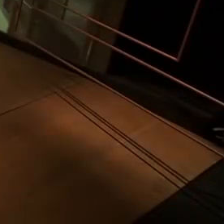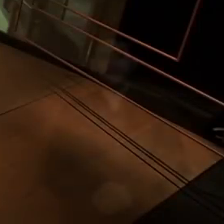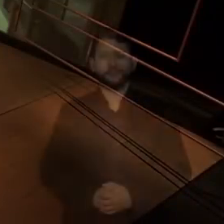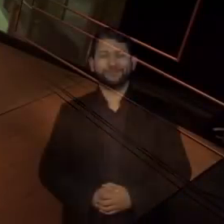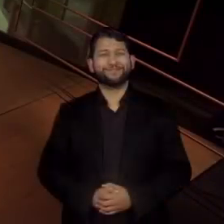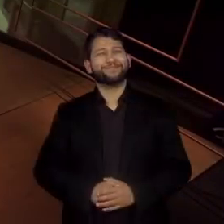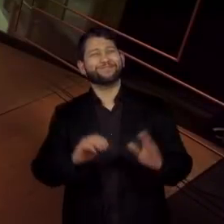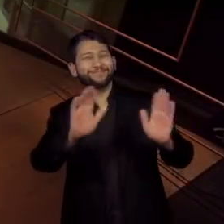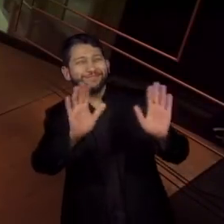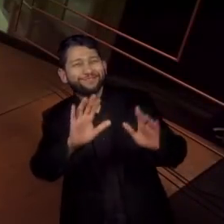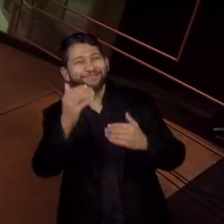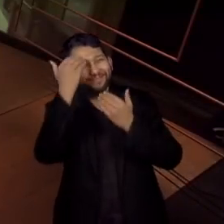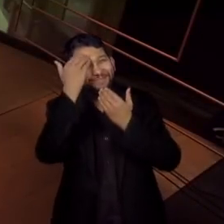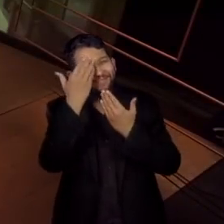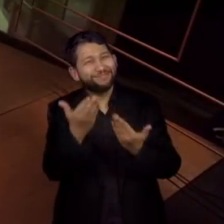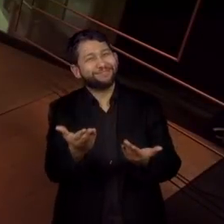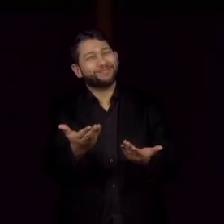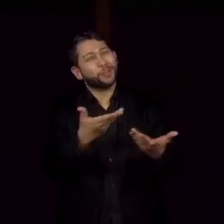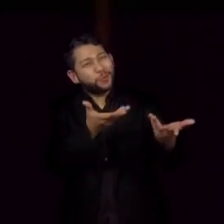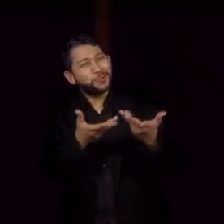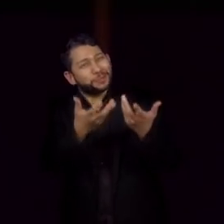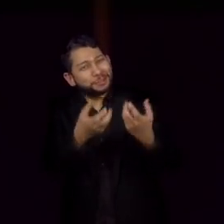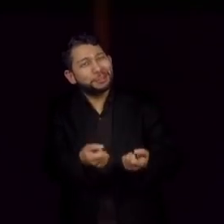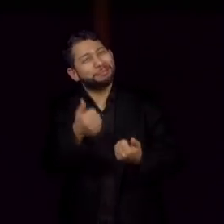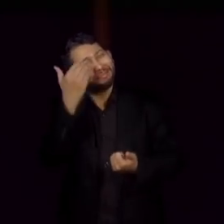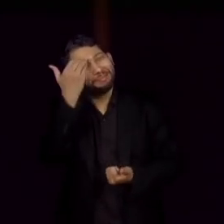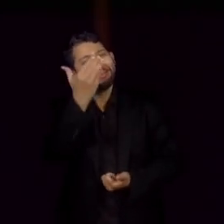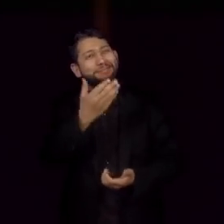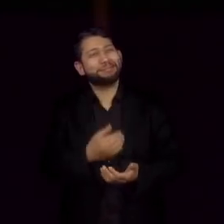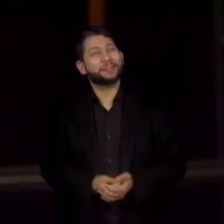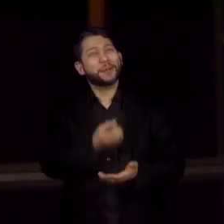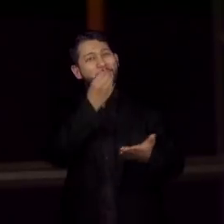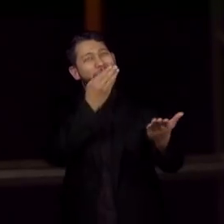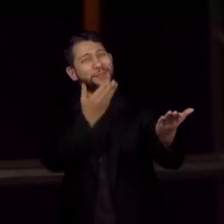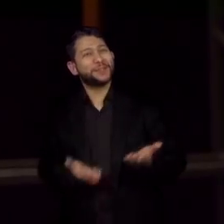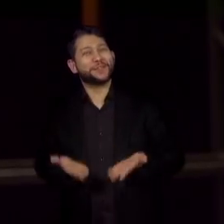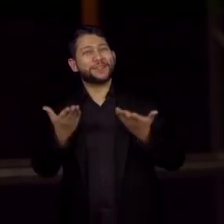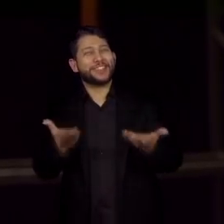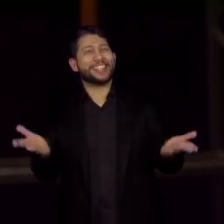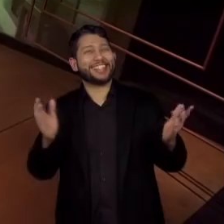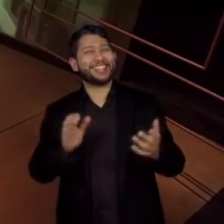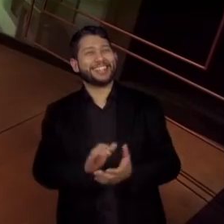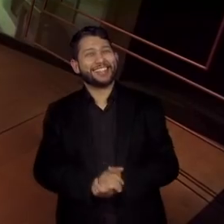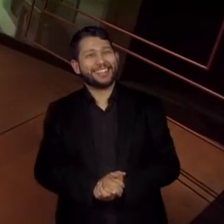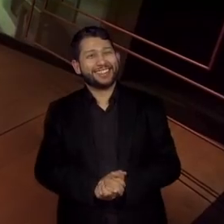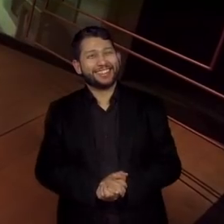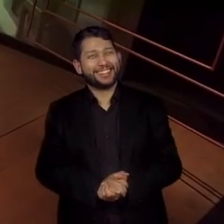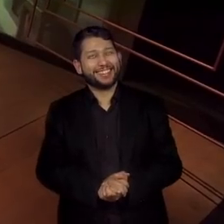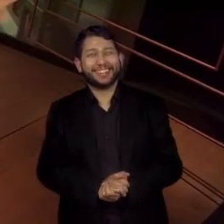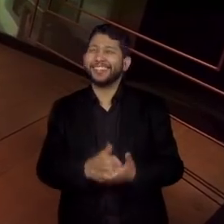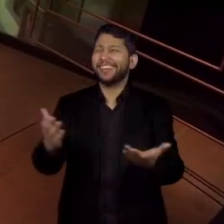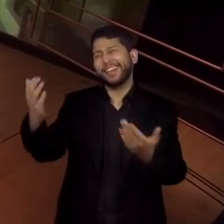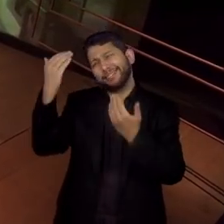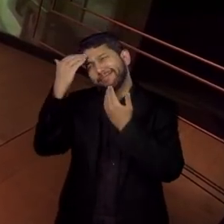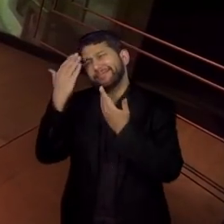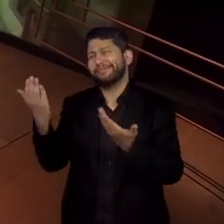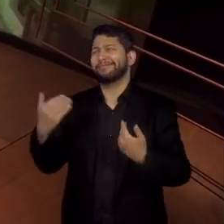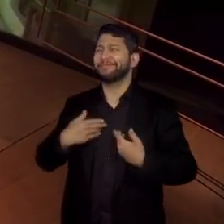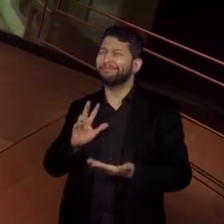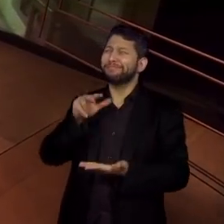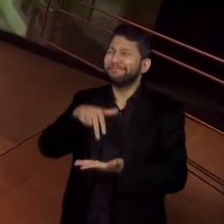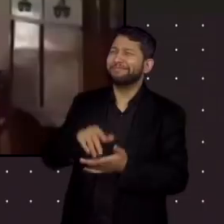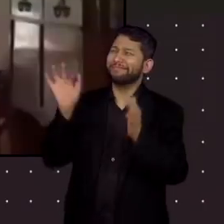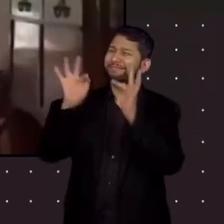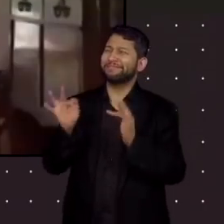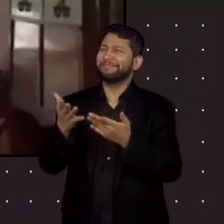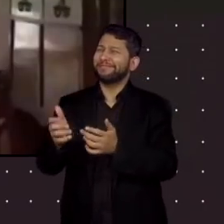Oi, Wanderleia, obrigado por aceitar o nosso convite. Seja bem-vinda. Oi. Muito obrigada, eu estou feliz de estar aqui com